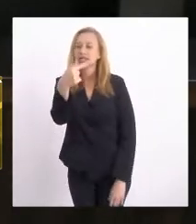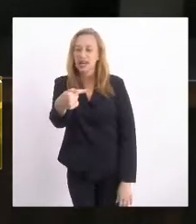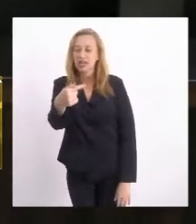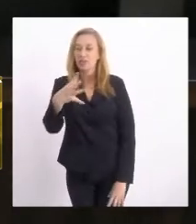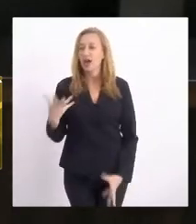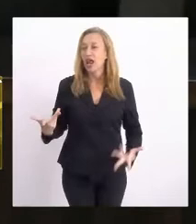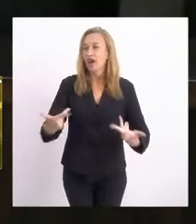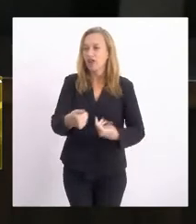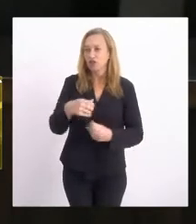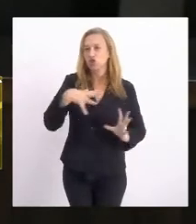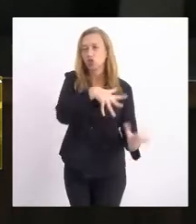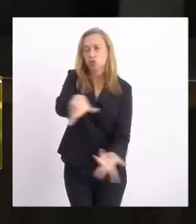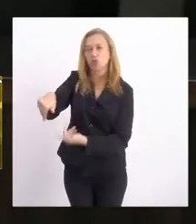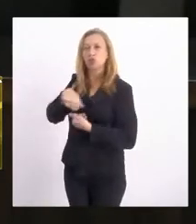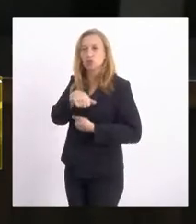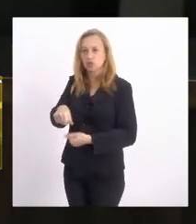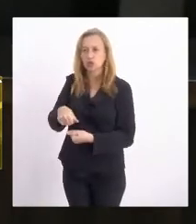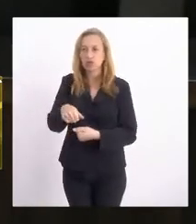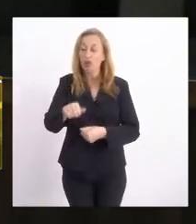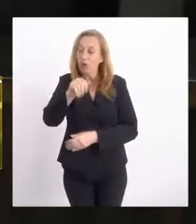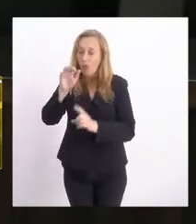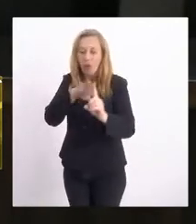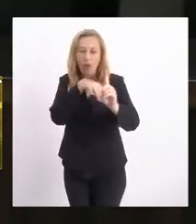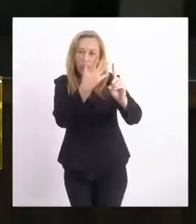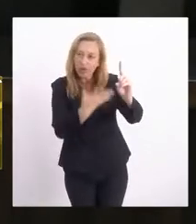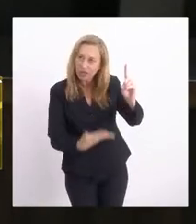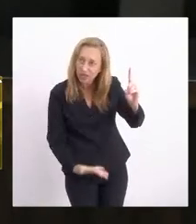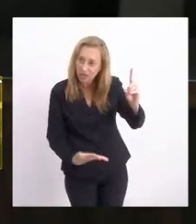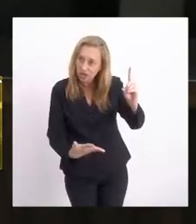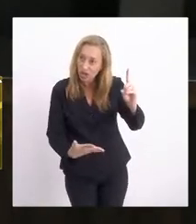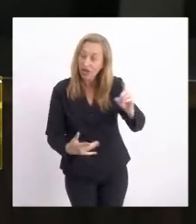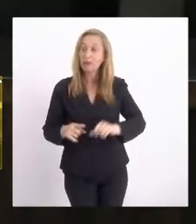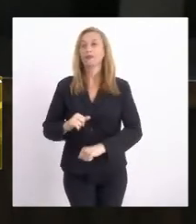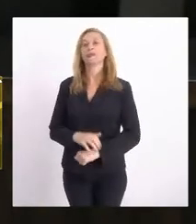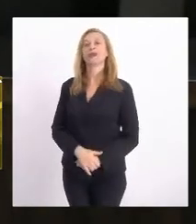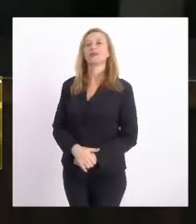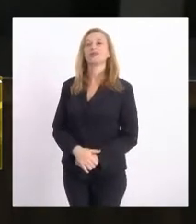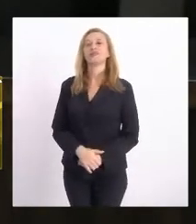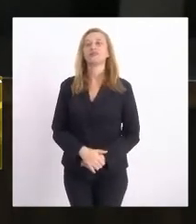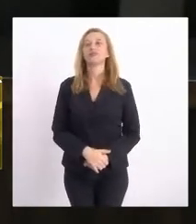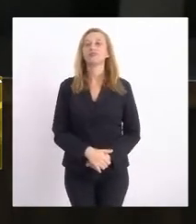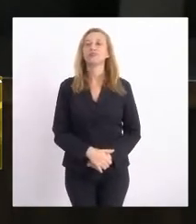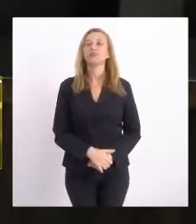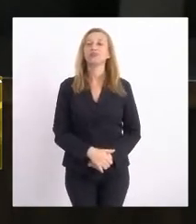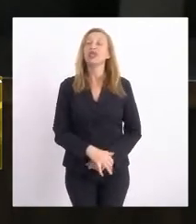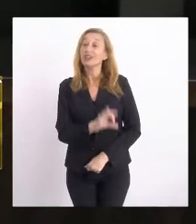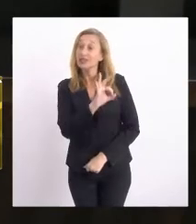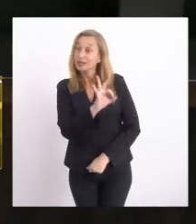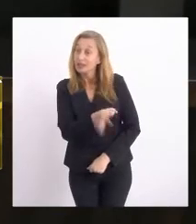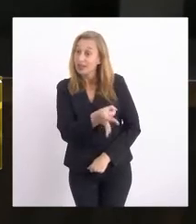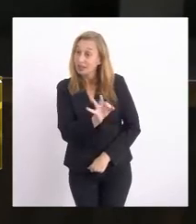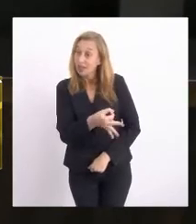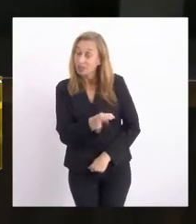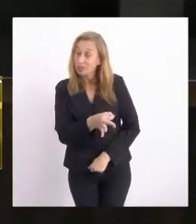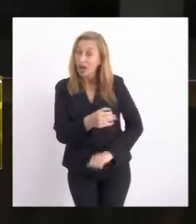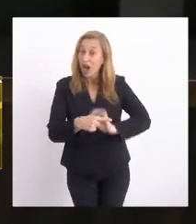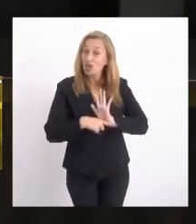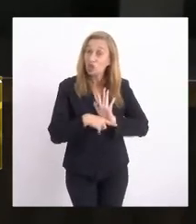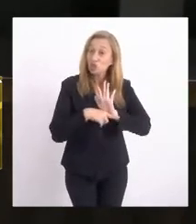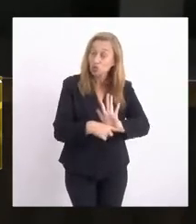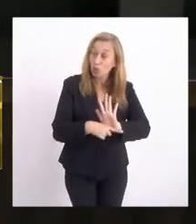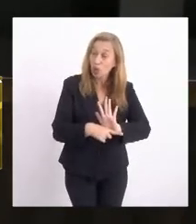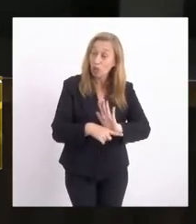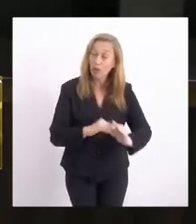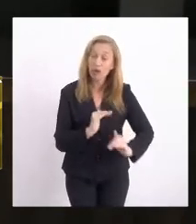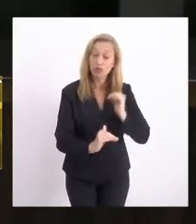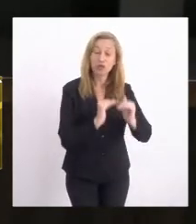assim como forma de homenagear aquele que F aqueles que efetivamente contribuem